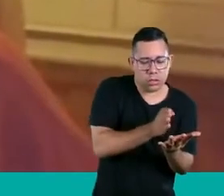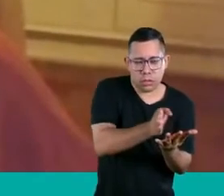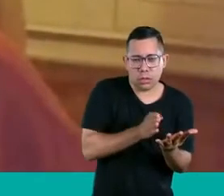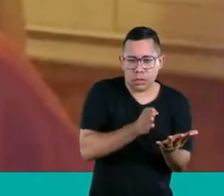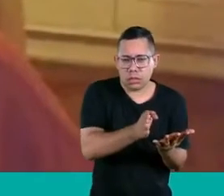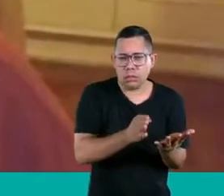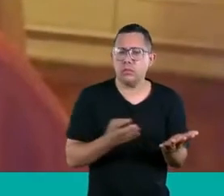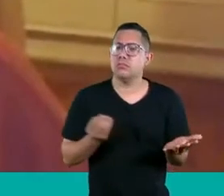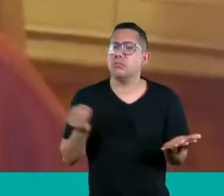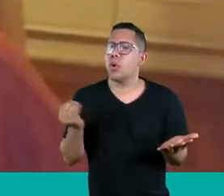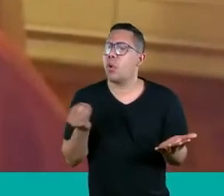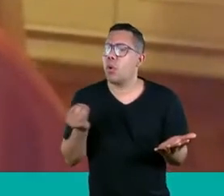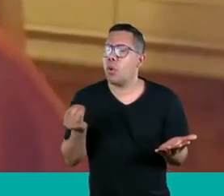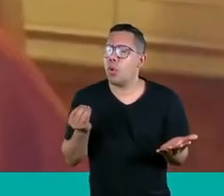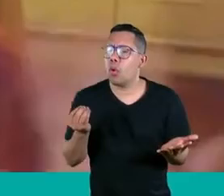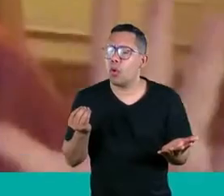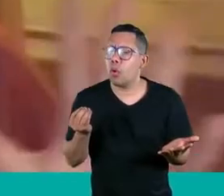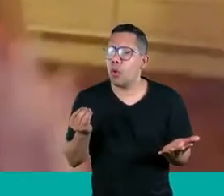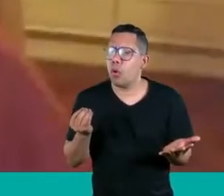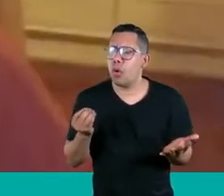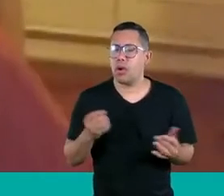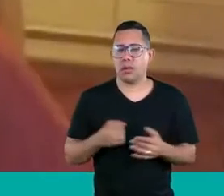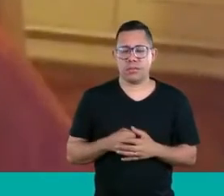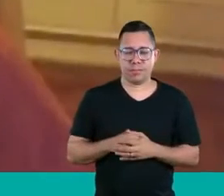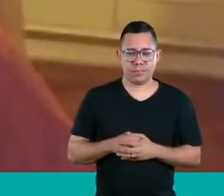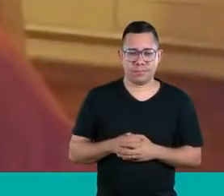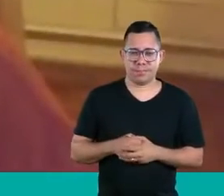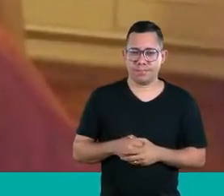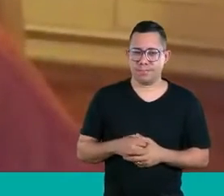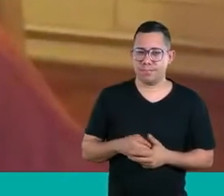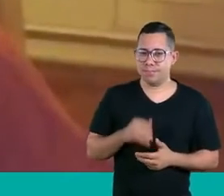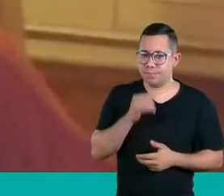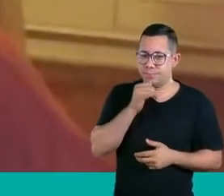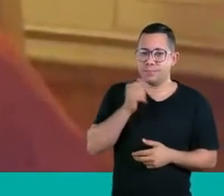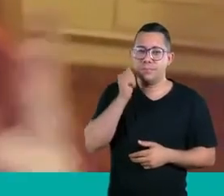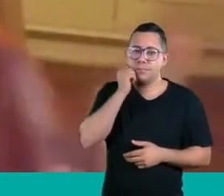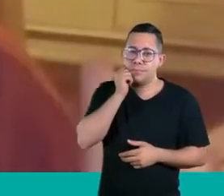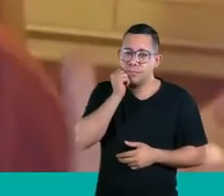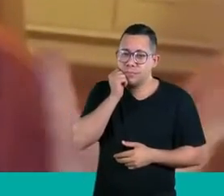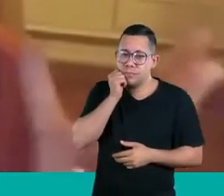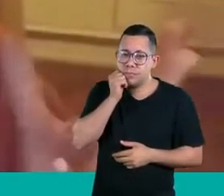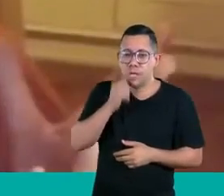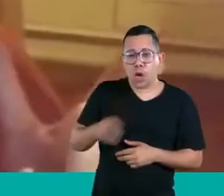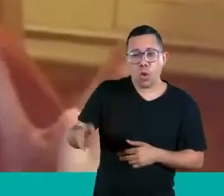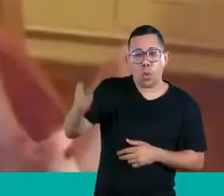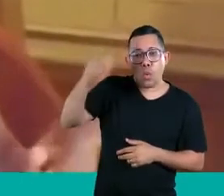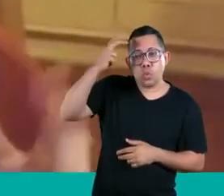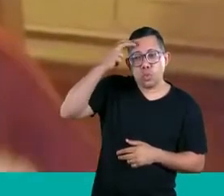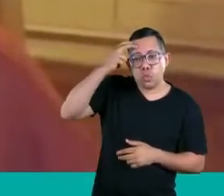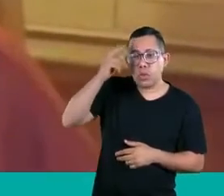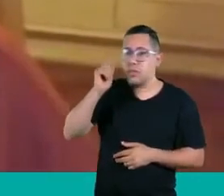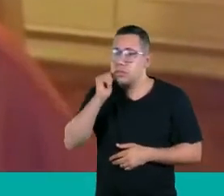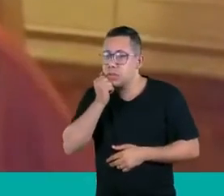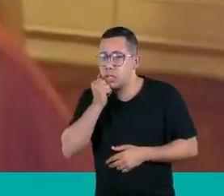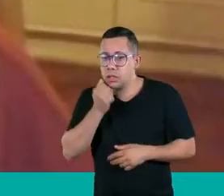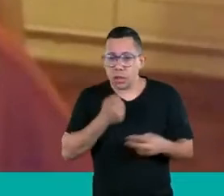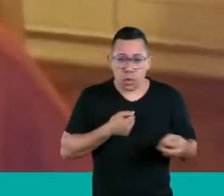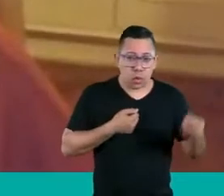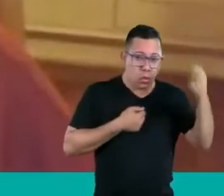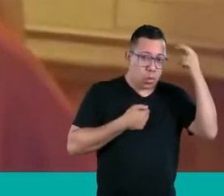do conhecimento nas ciências e a separação entre cultura científica e